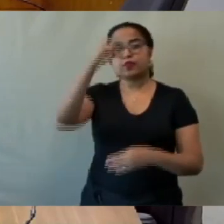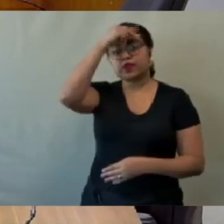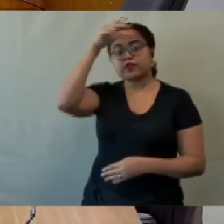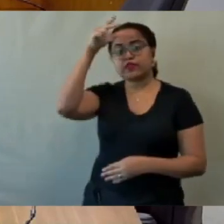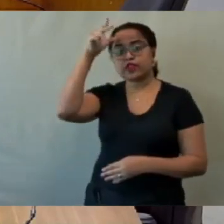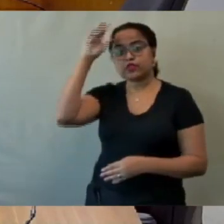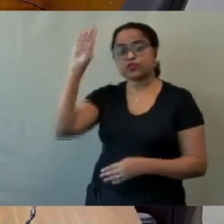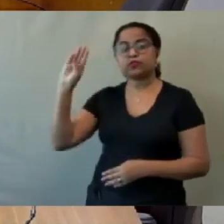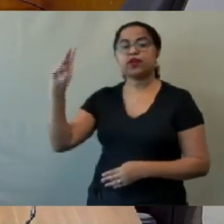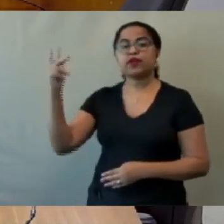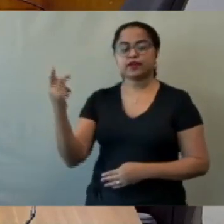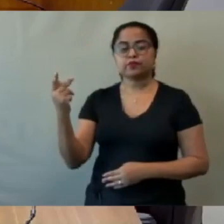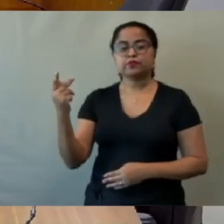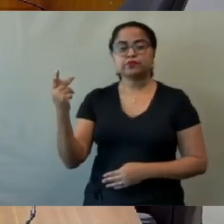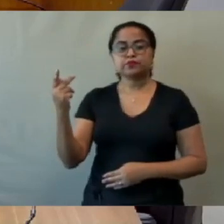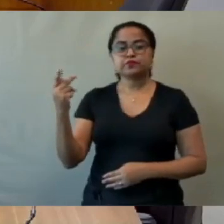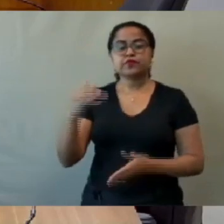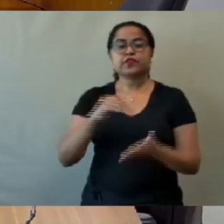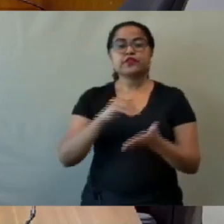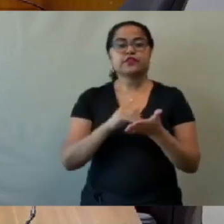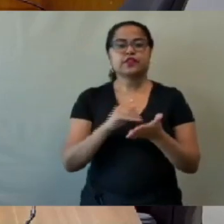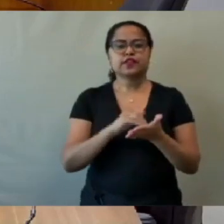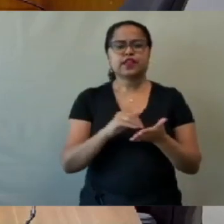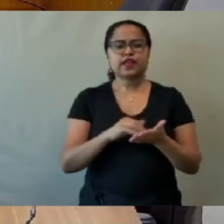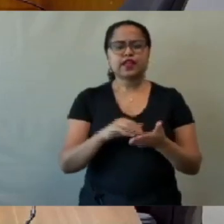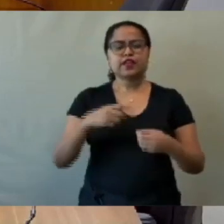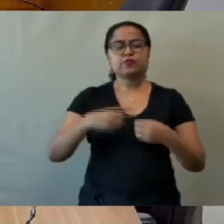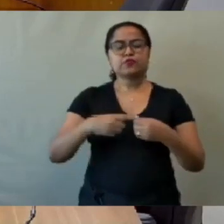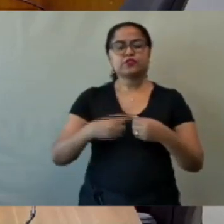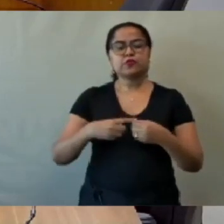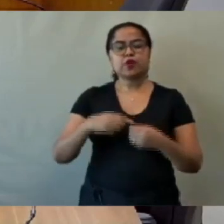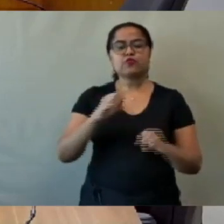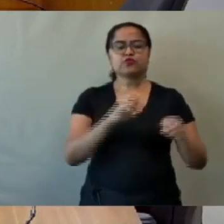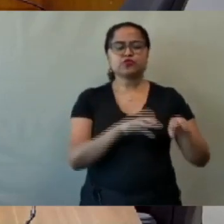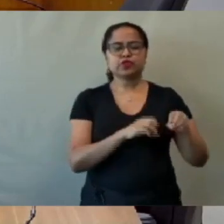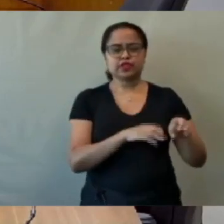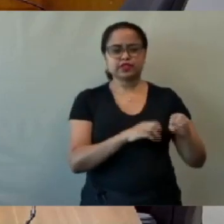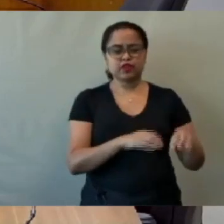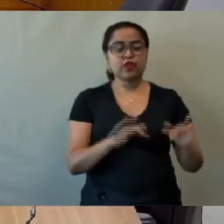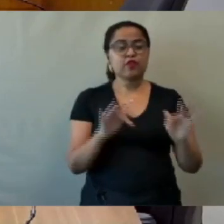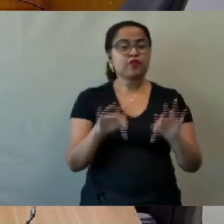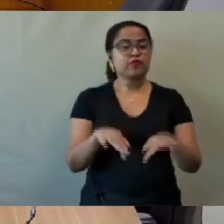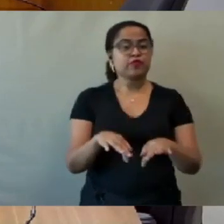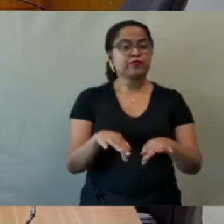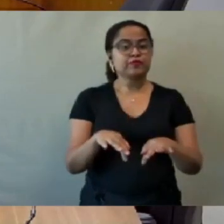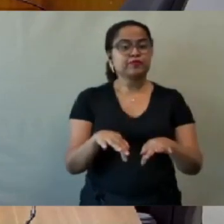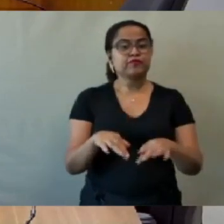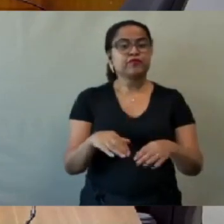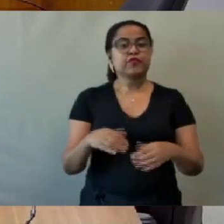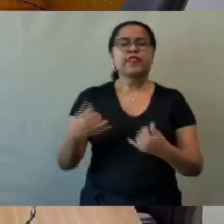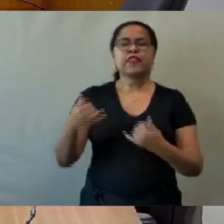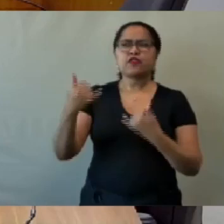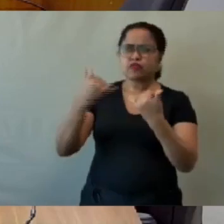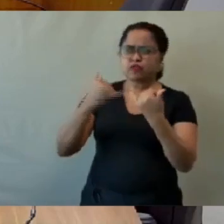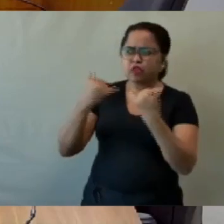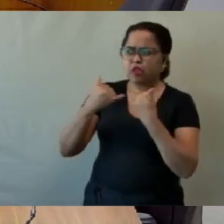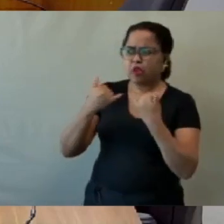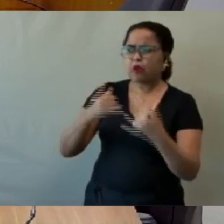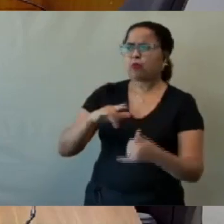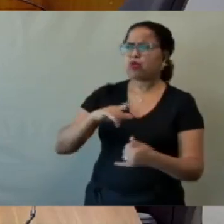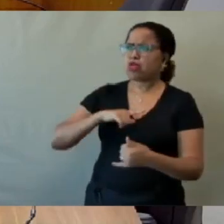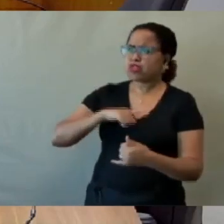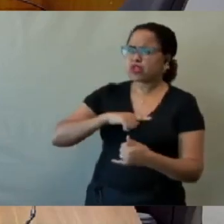Belo Horizonte e Secretaria Municipal de Educação. Finalidade: obter informações